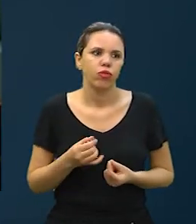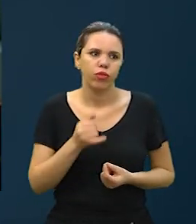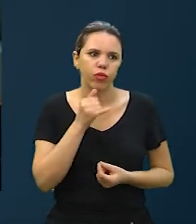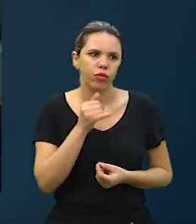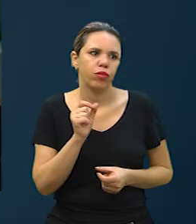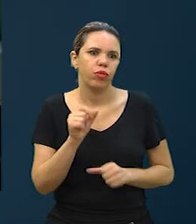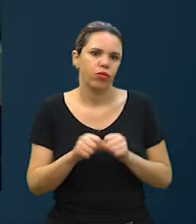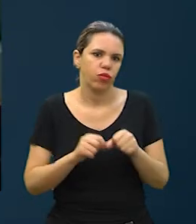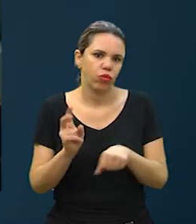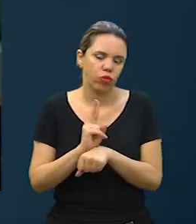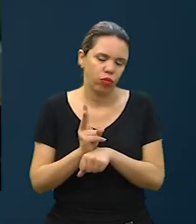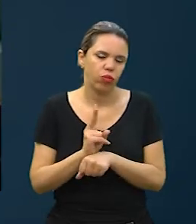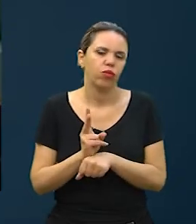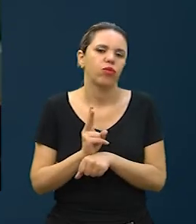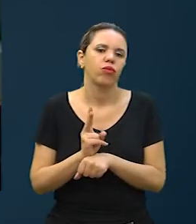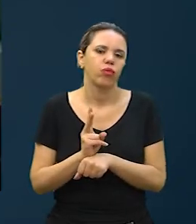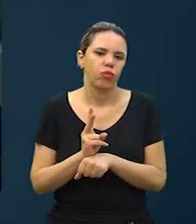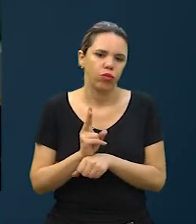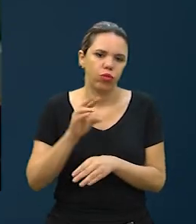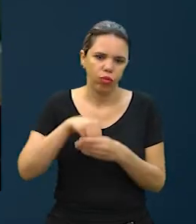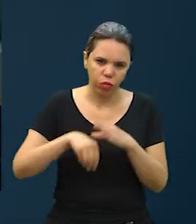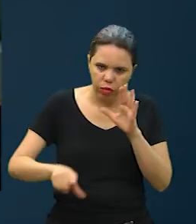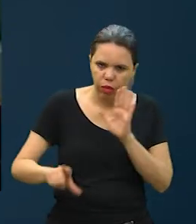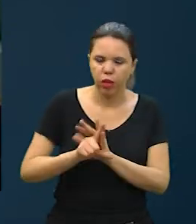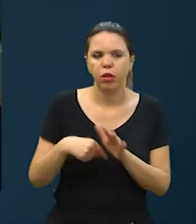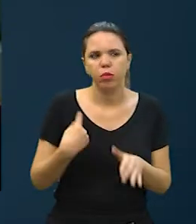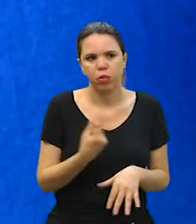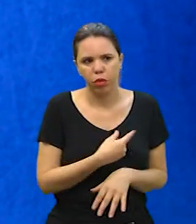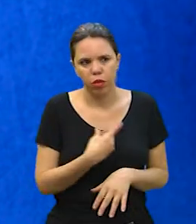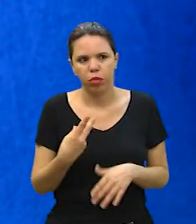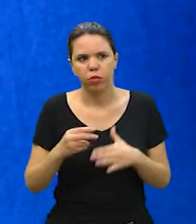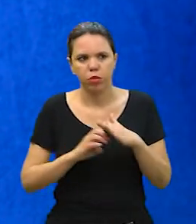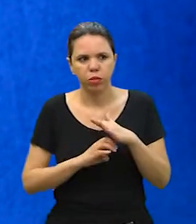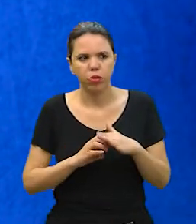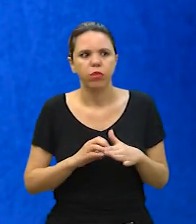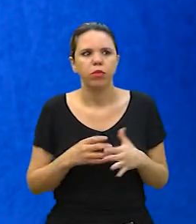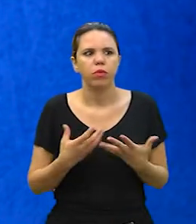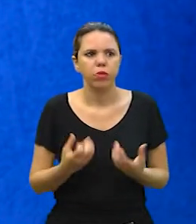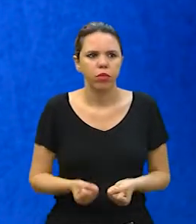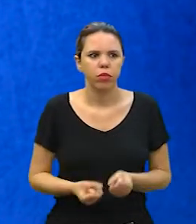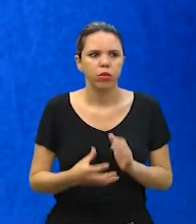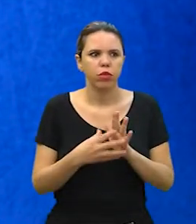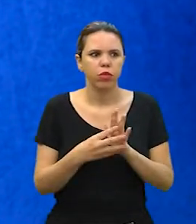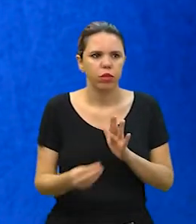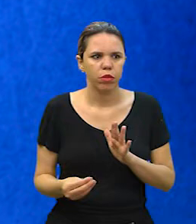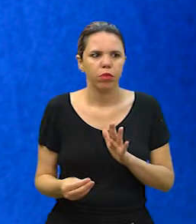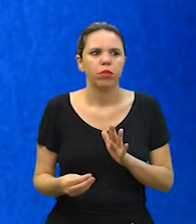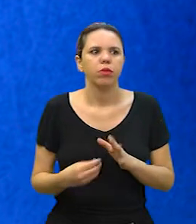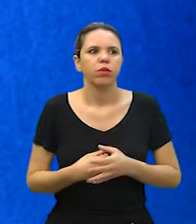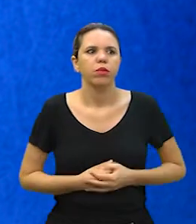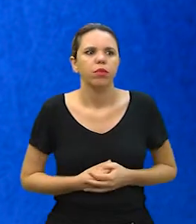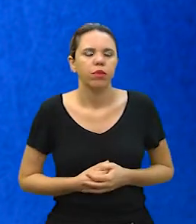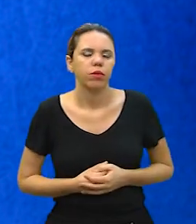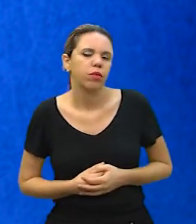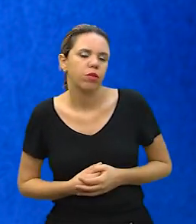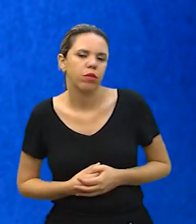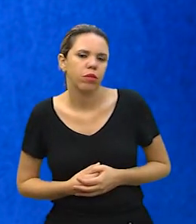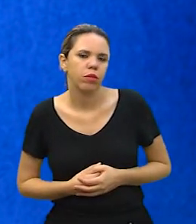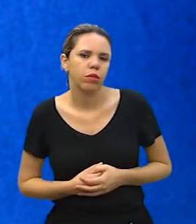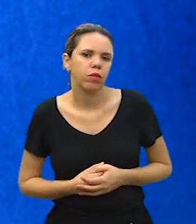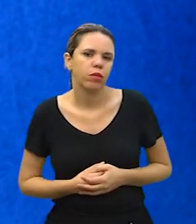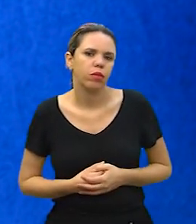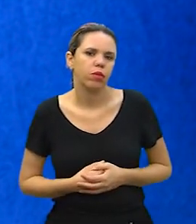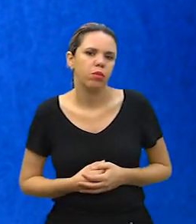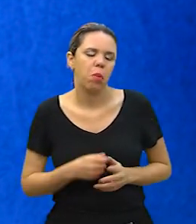Trazer uma segurança jurídica para a gente. E aí a gente adotou o modelo de franquias.